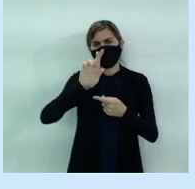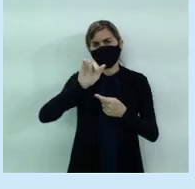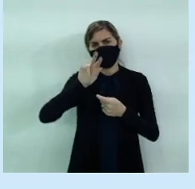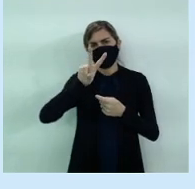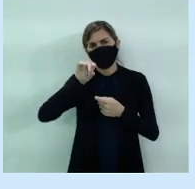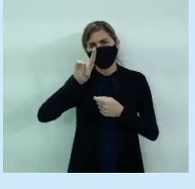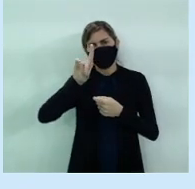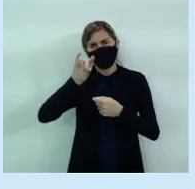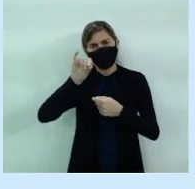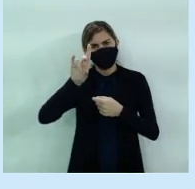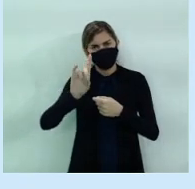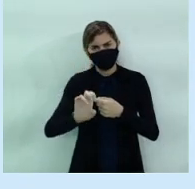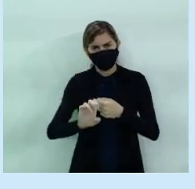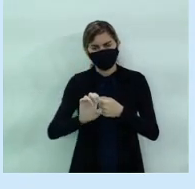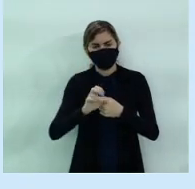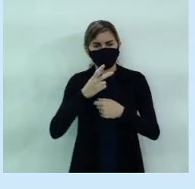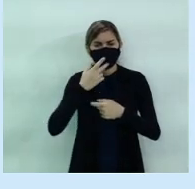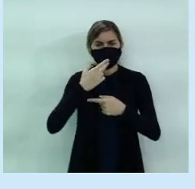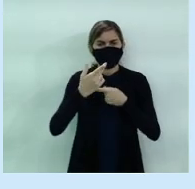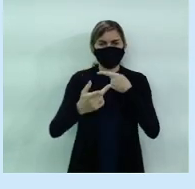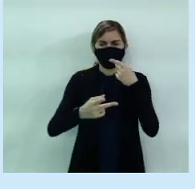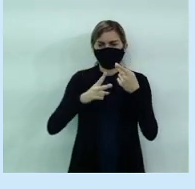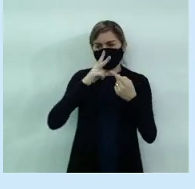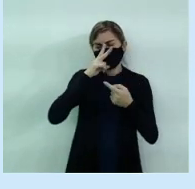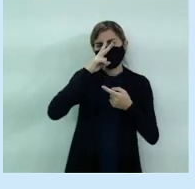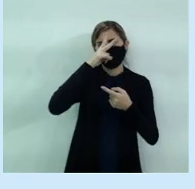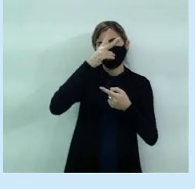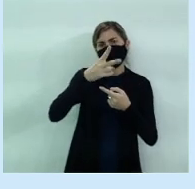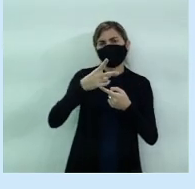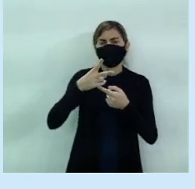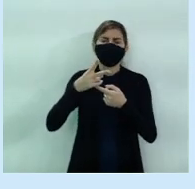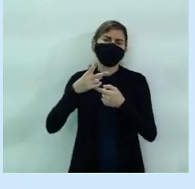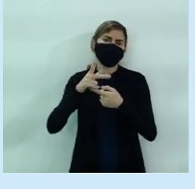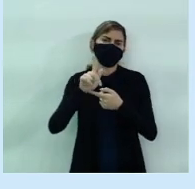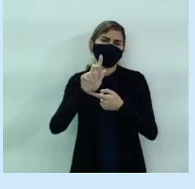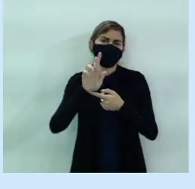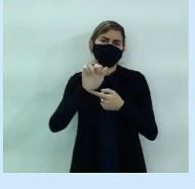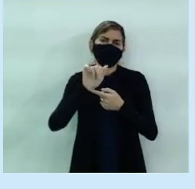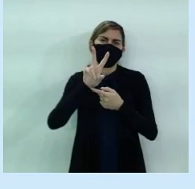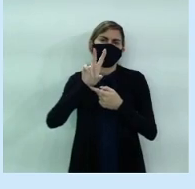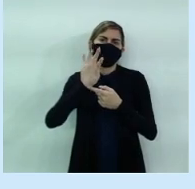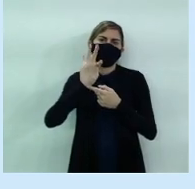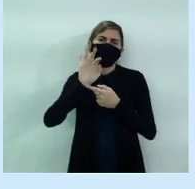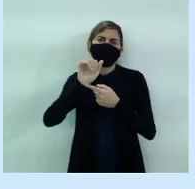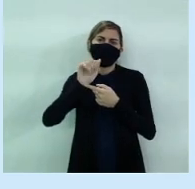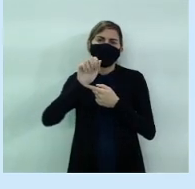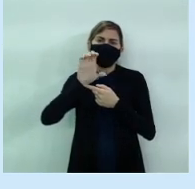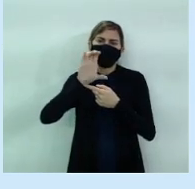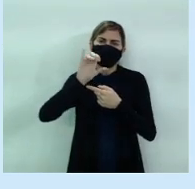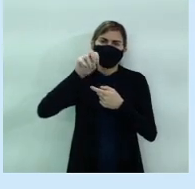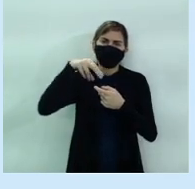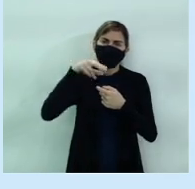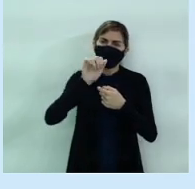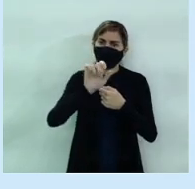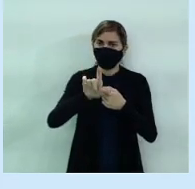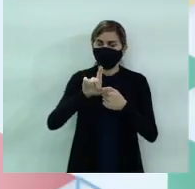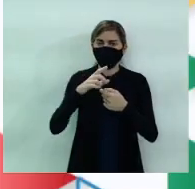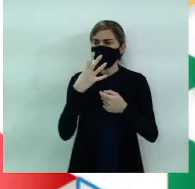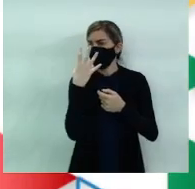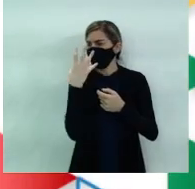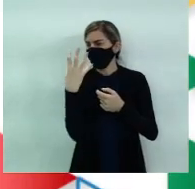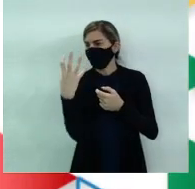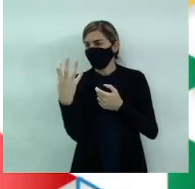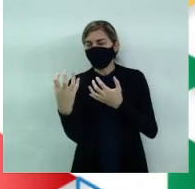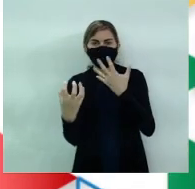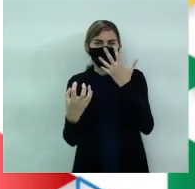gravidade, a gente fala sobre força gravitacional. Trata-se de uma força de atração